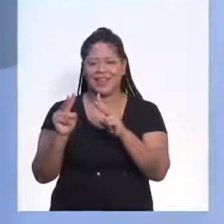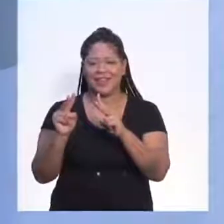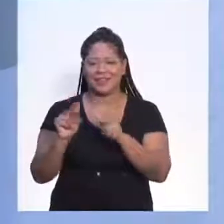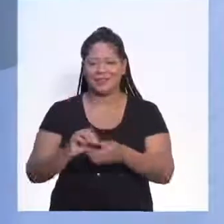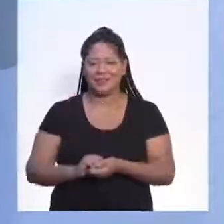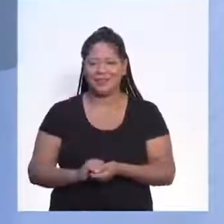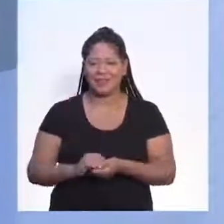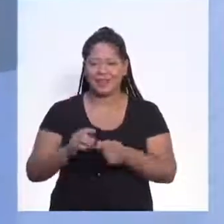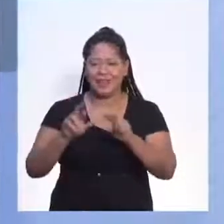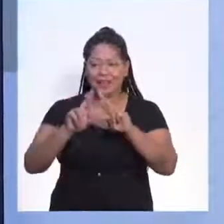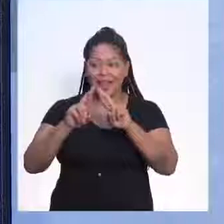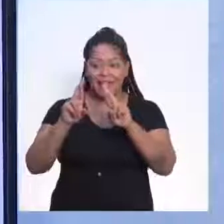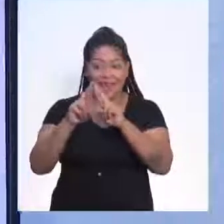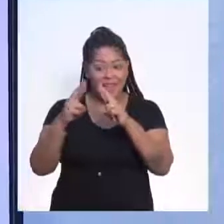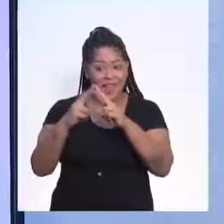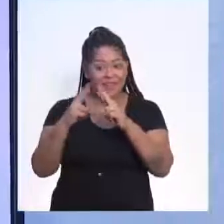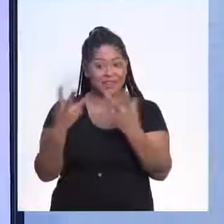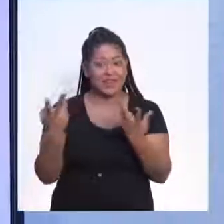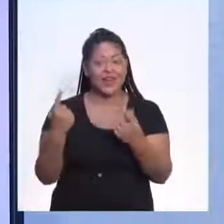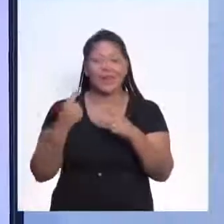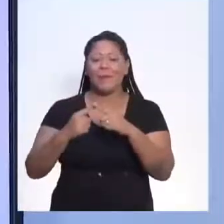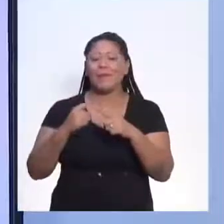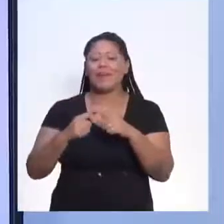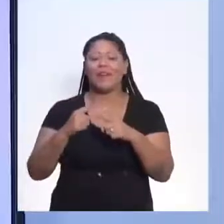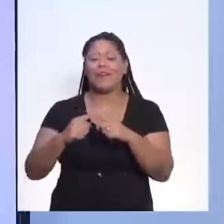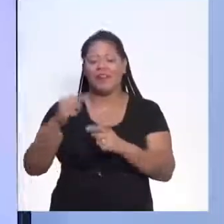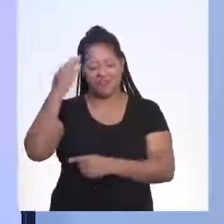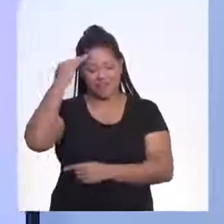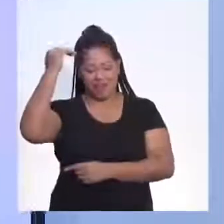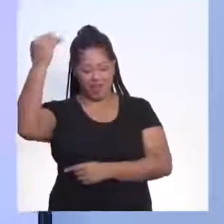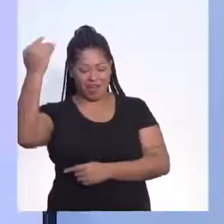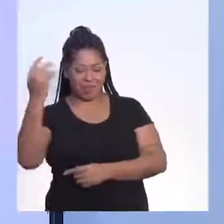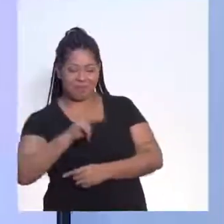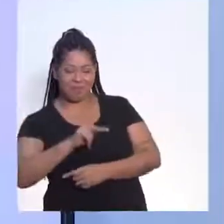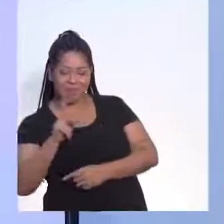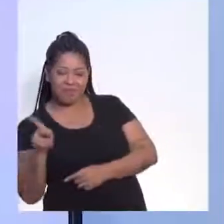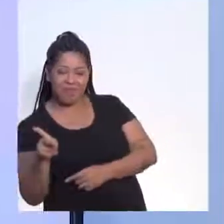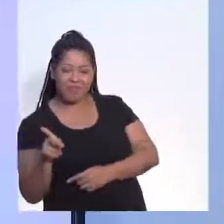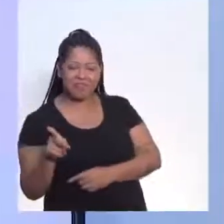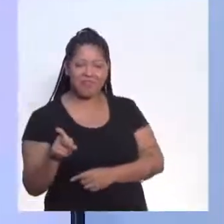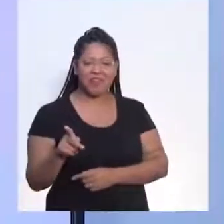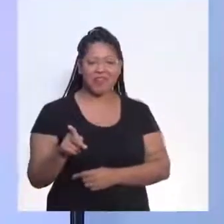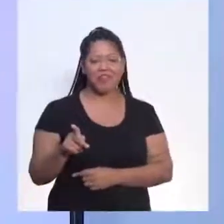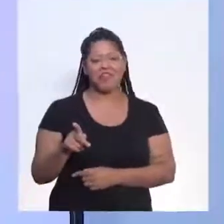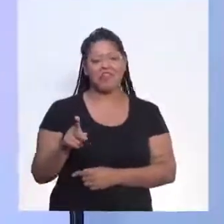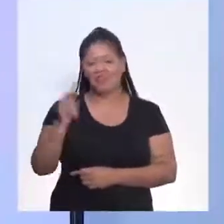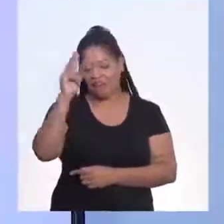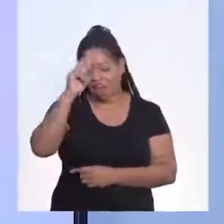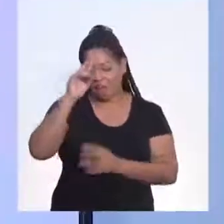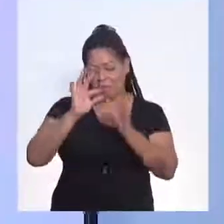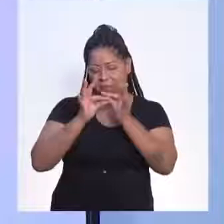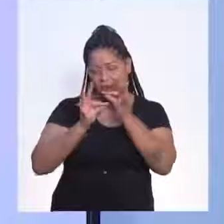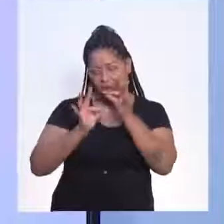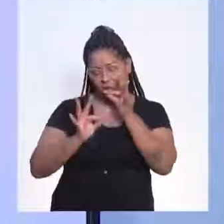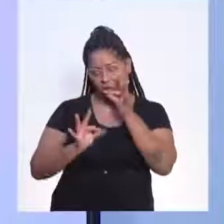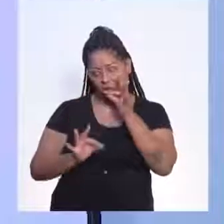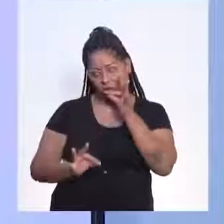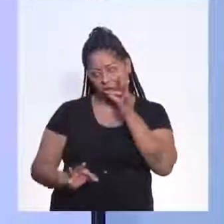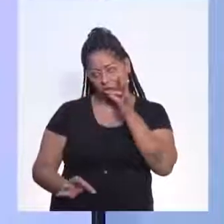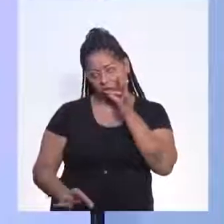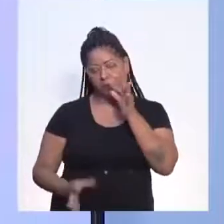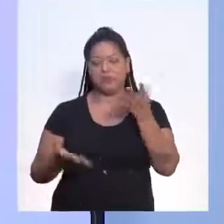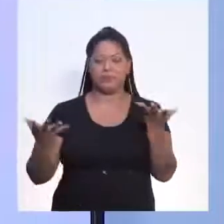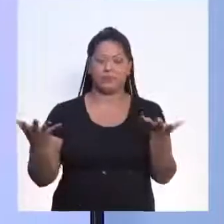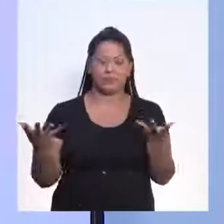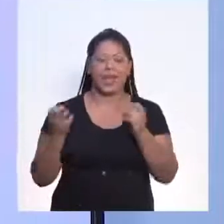Para acabar com essa nossa fama, sabe? De professor de história que fala muito, que a gente fala. Quero